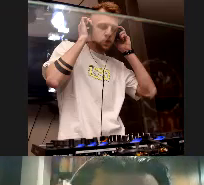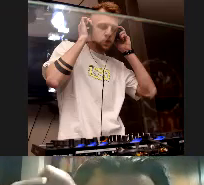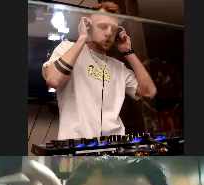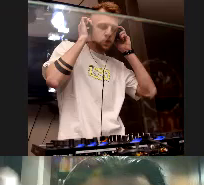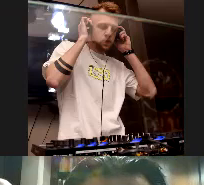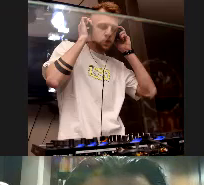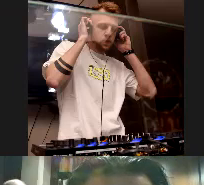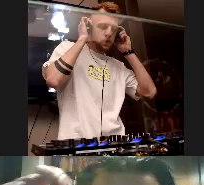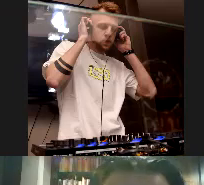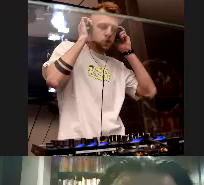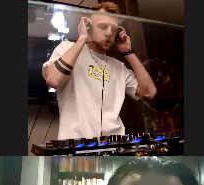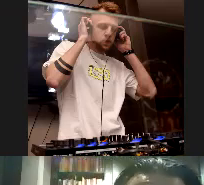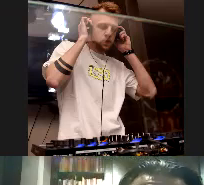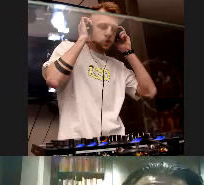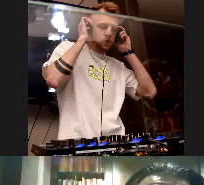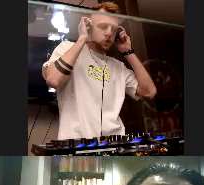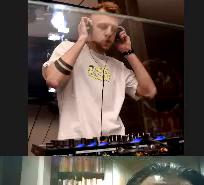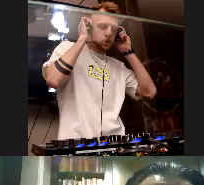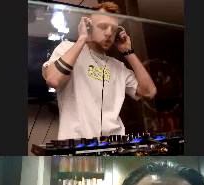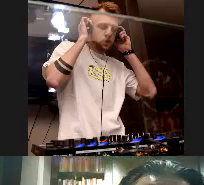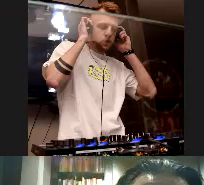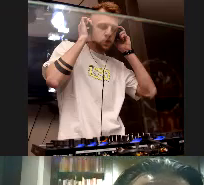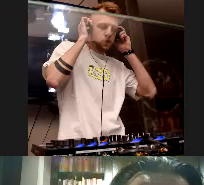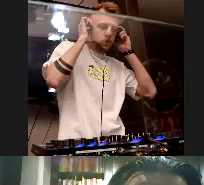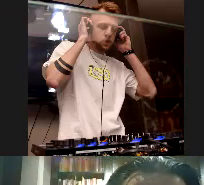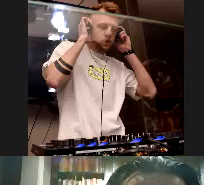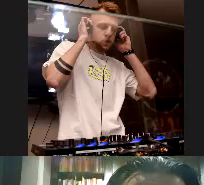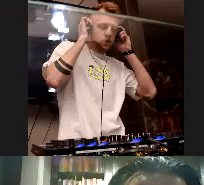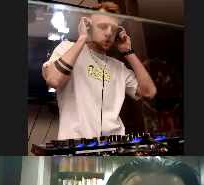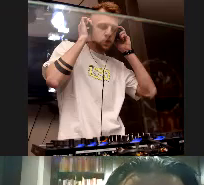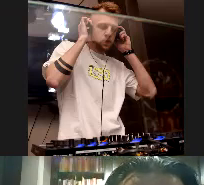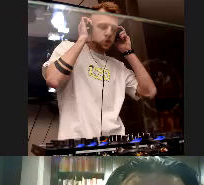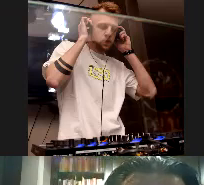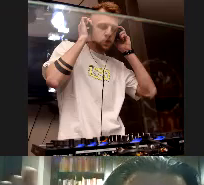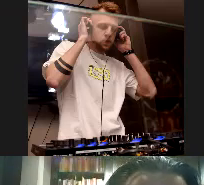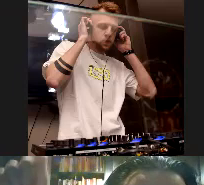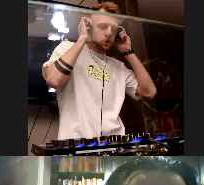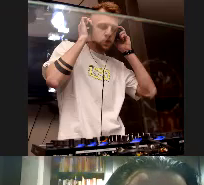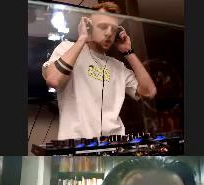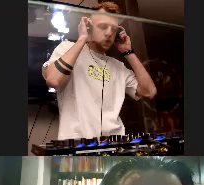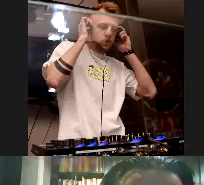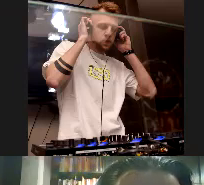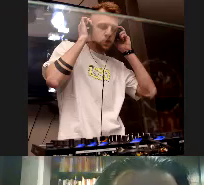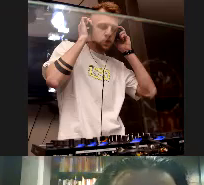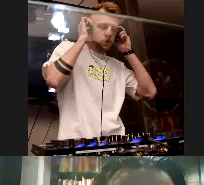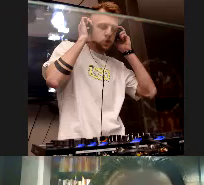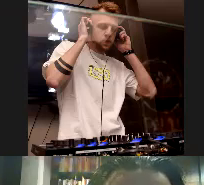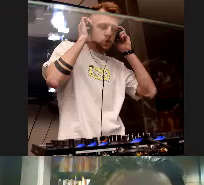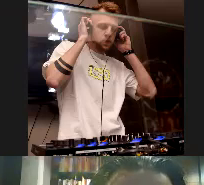não pode ter custo. A partir do momento que eu botar preço nisso, eu posso cercear a vida de uma